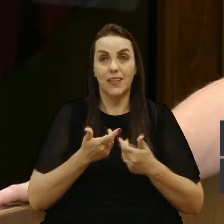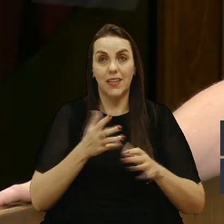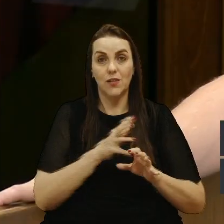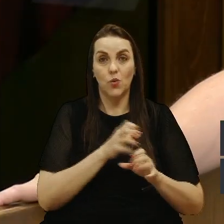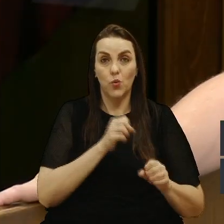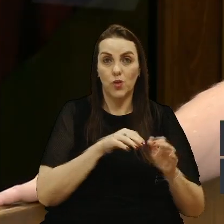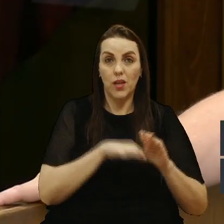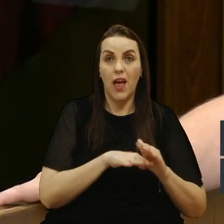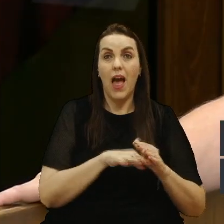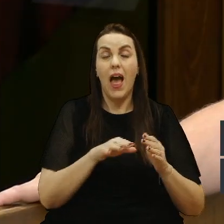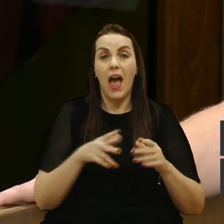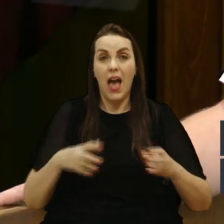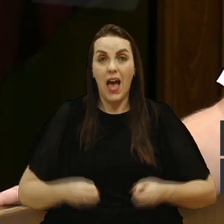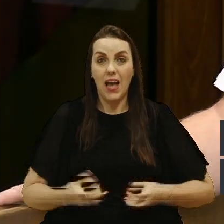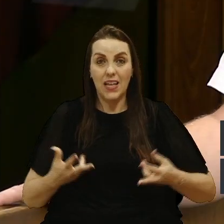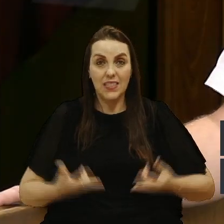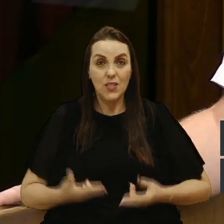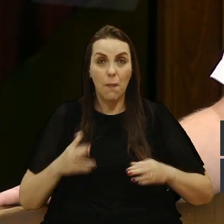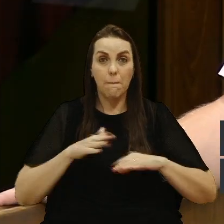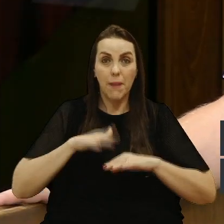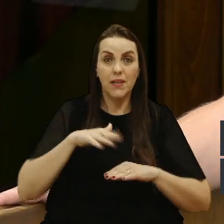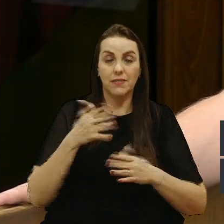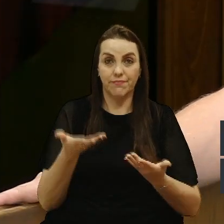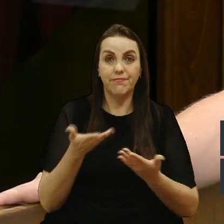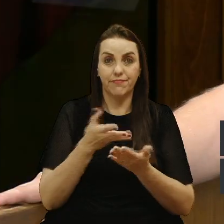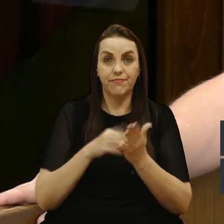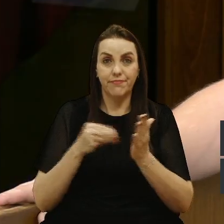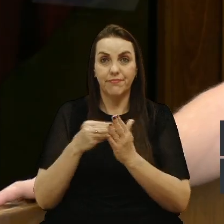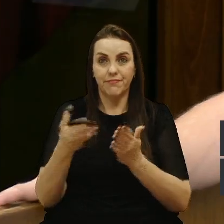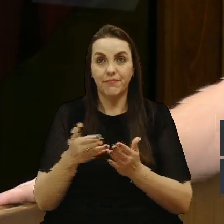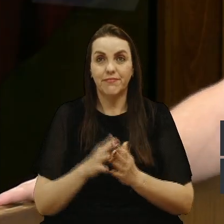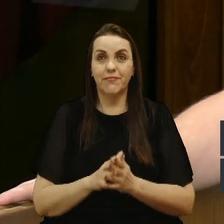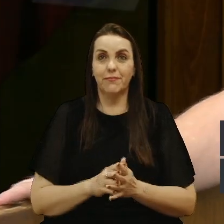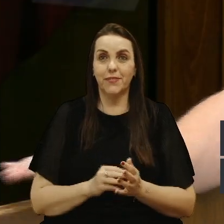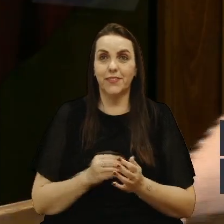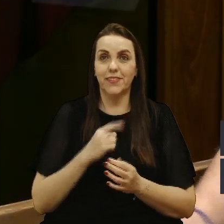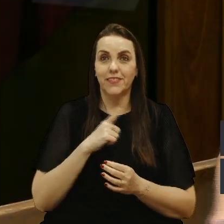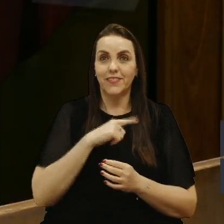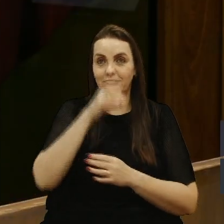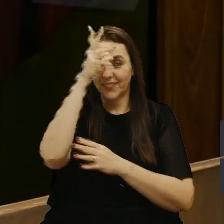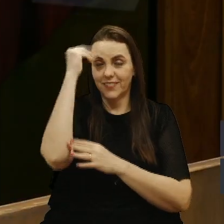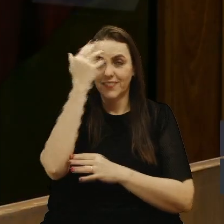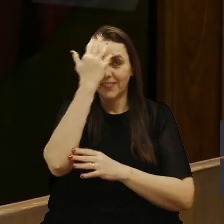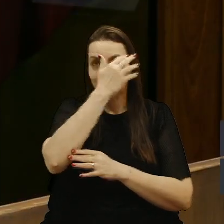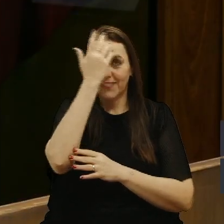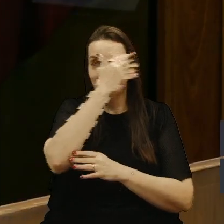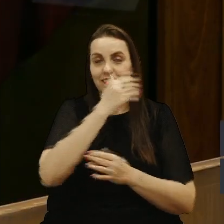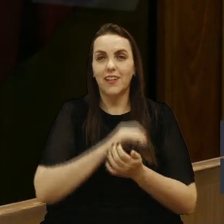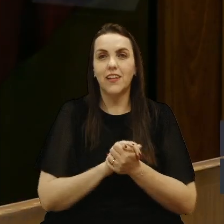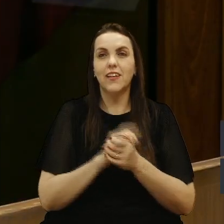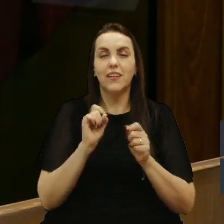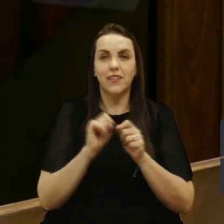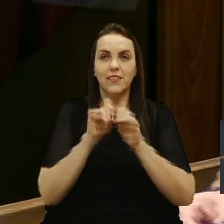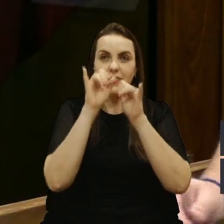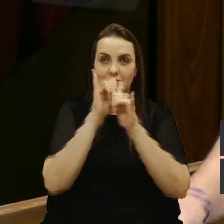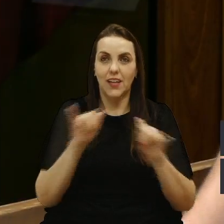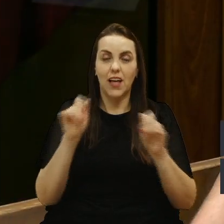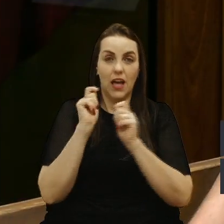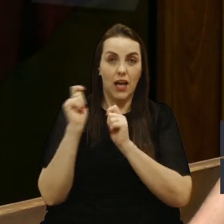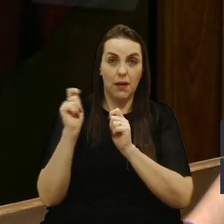a castração é o maior exemplo de passivo criado. O prefeito Adiló fez uma campanha falando dos animais,